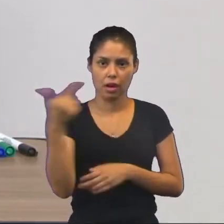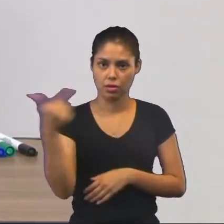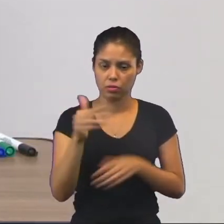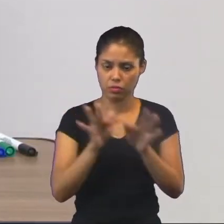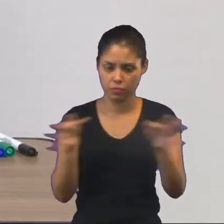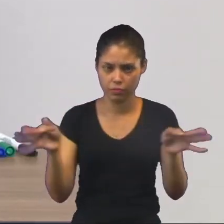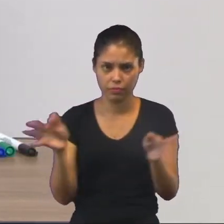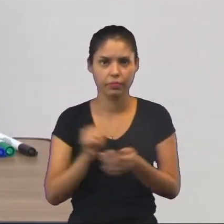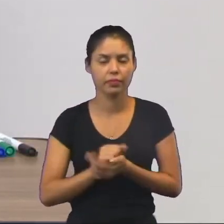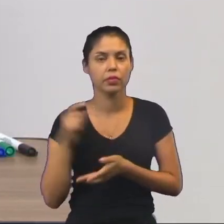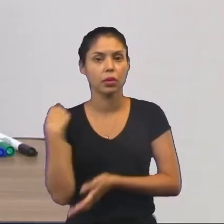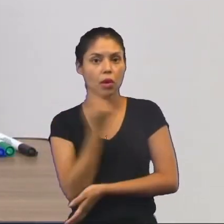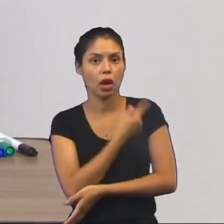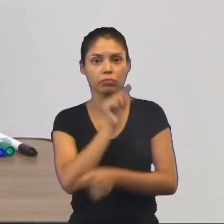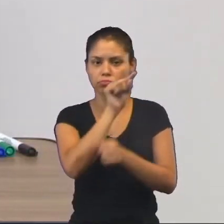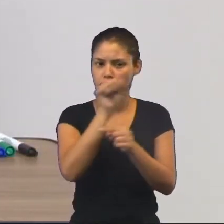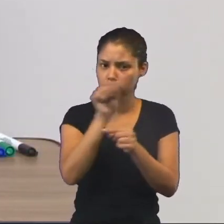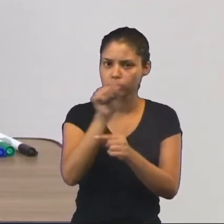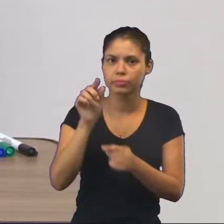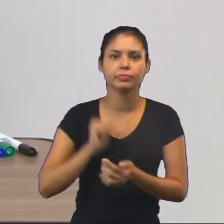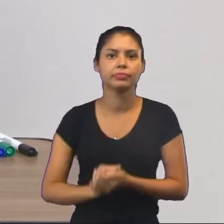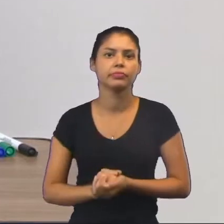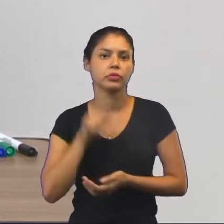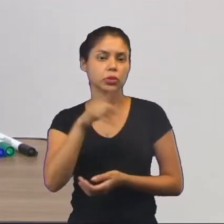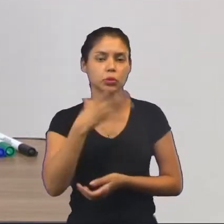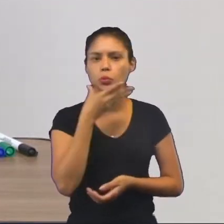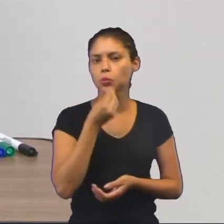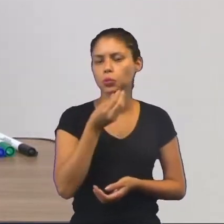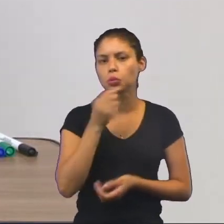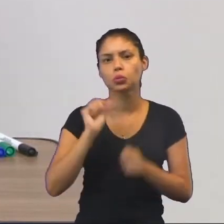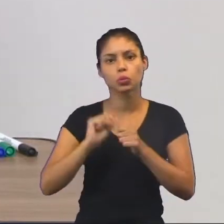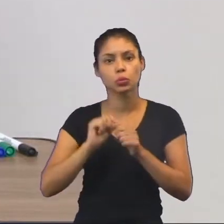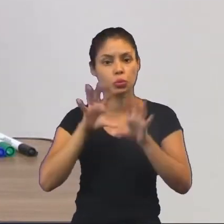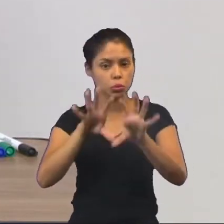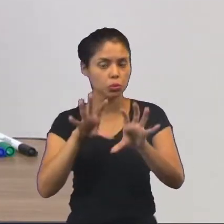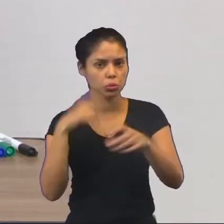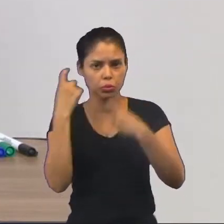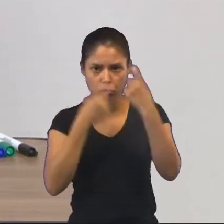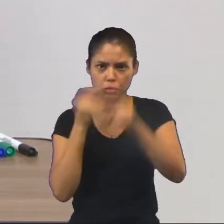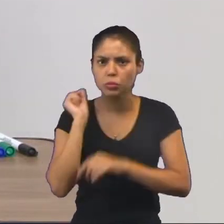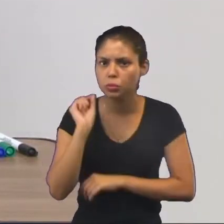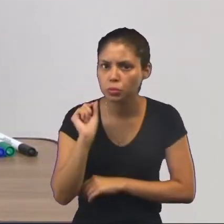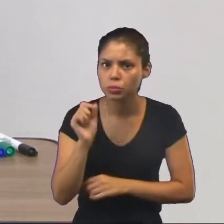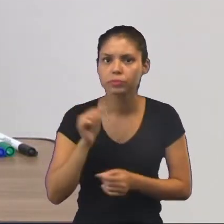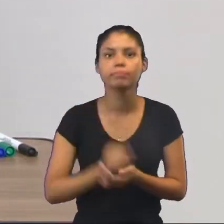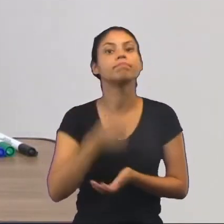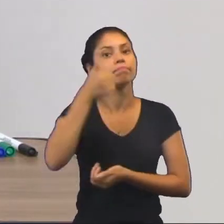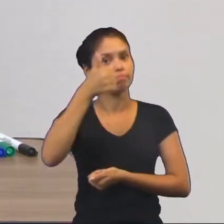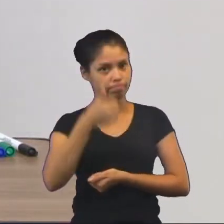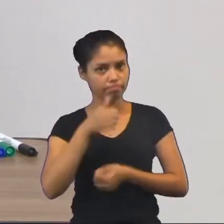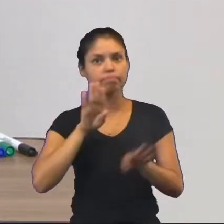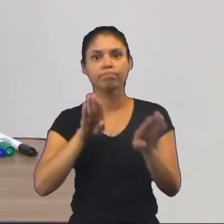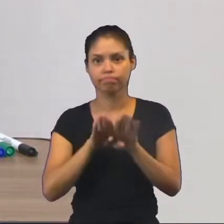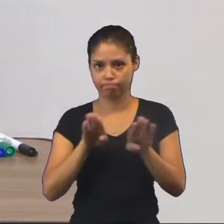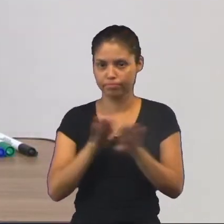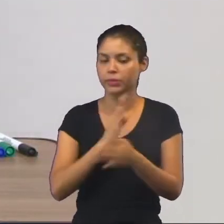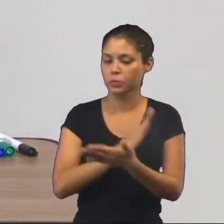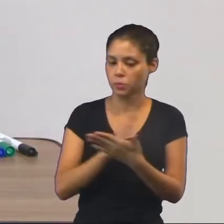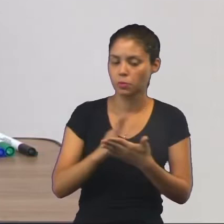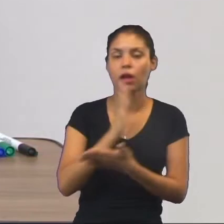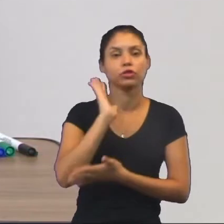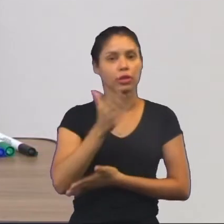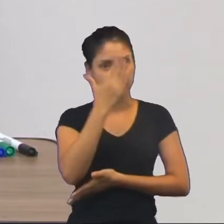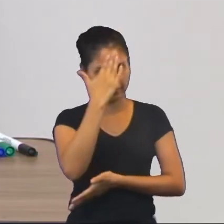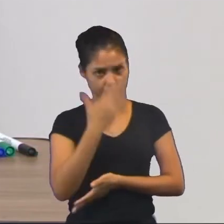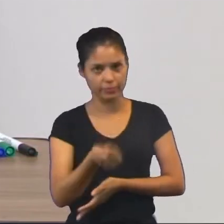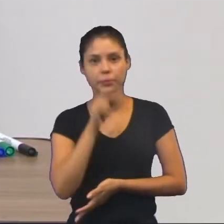segunda frase que nós acabamos de grifar? Quando o menino faz isso, o que ele está expressando aqui? Ele está afirmando algo que ele